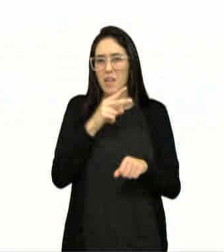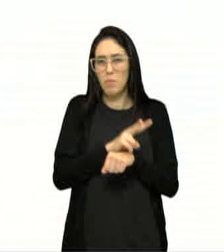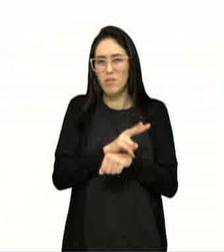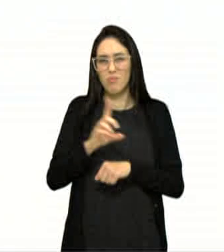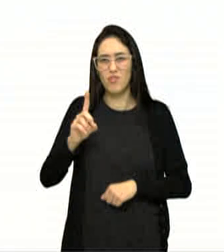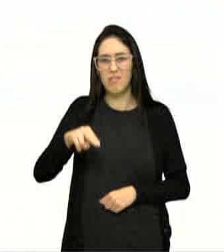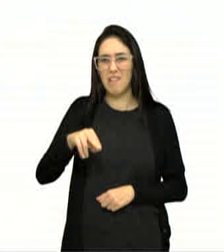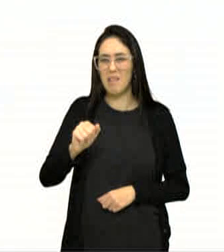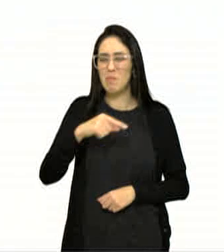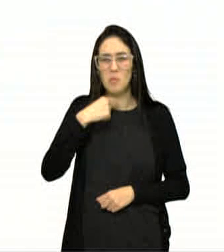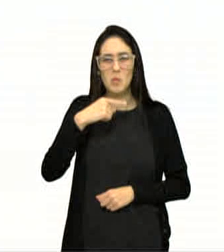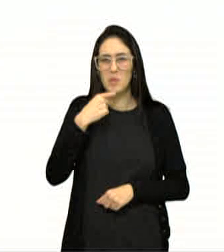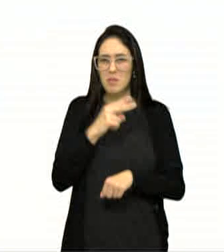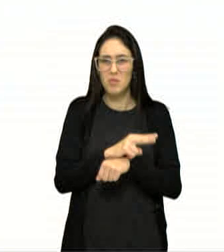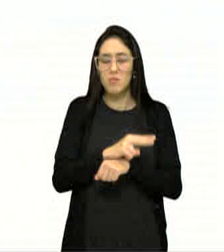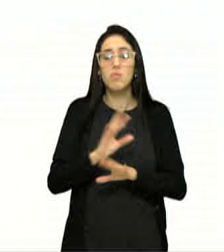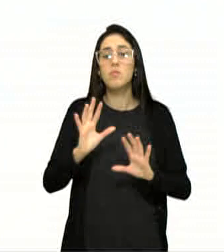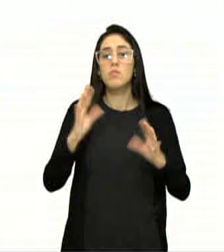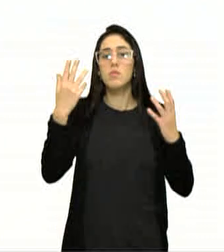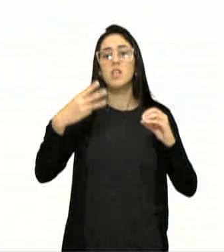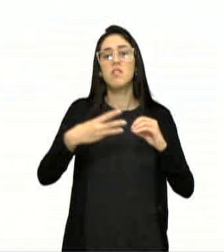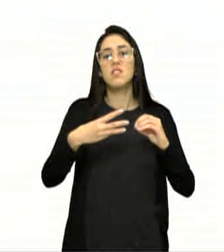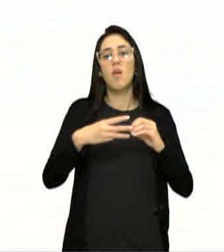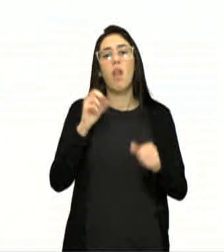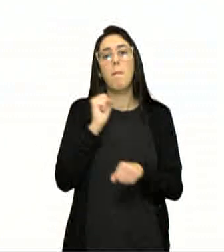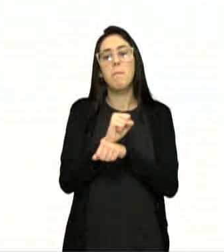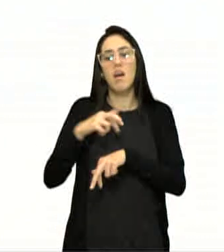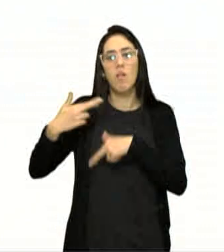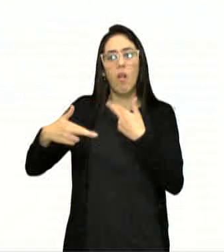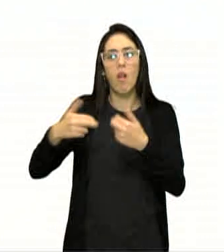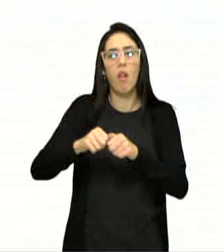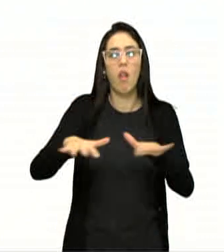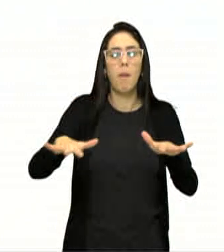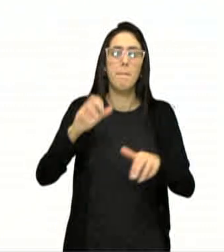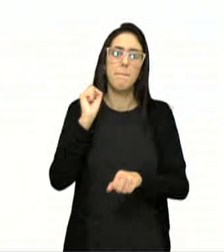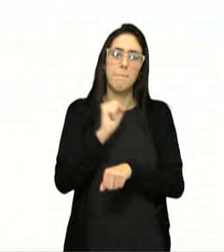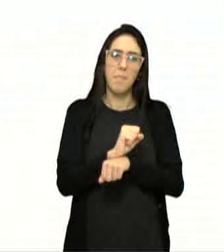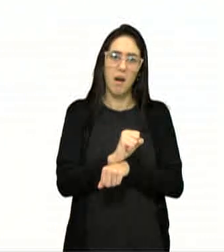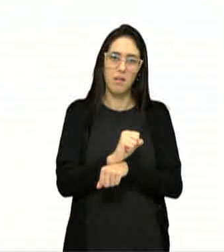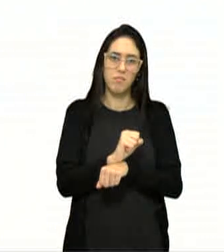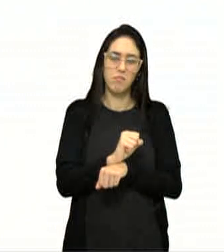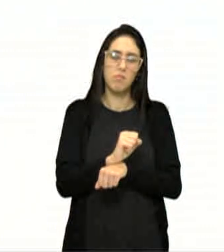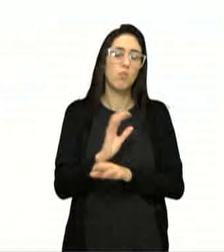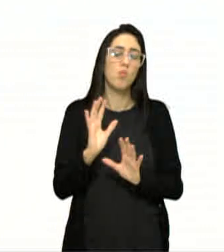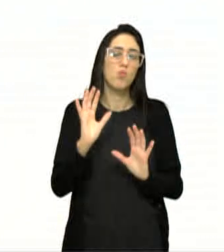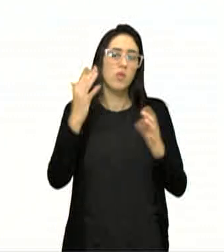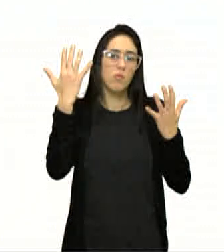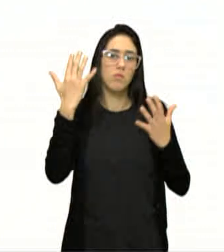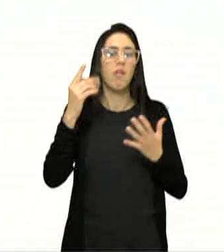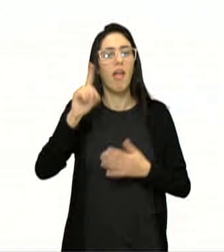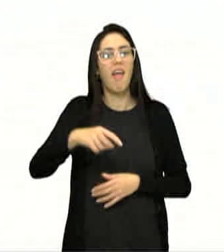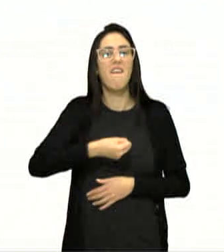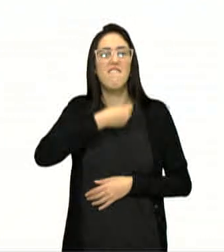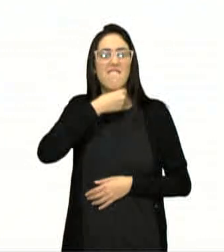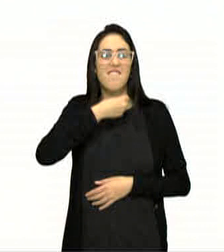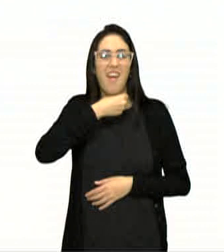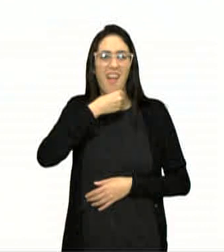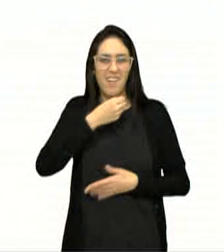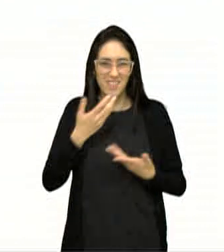perdeu assim aquela função, as células param de se reproduzir, alcançam o estado, entre aspas, do que a gente vai chamar de velhice. Tá?